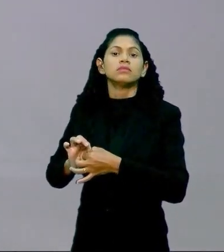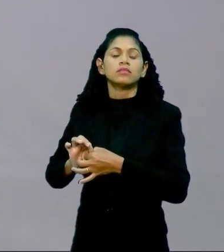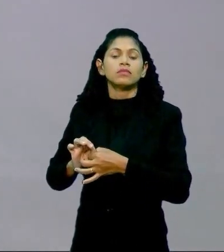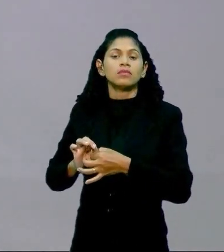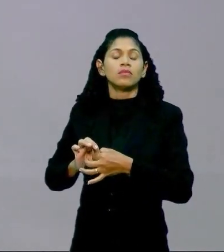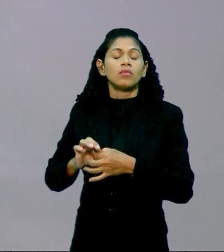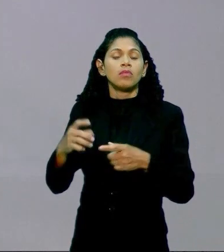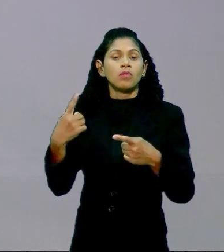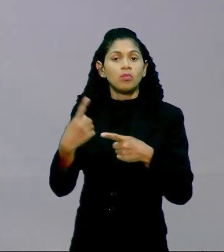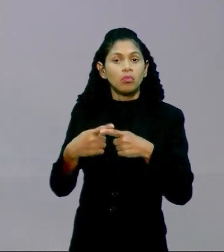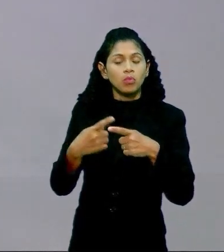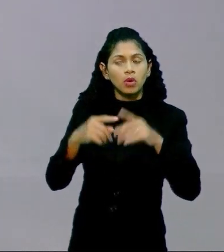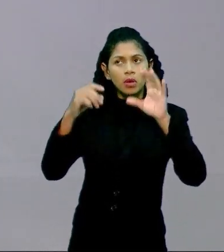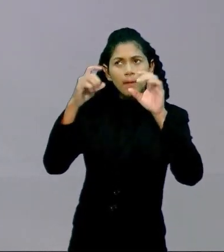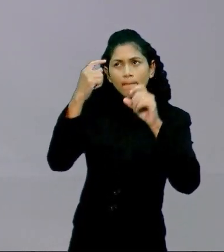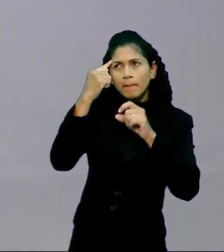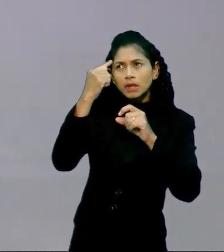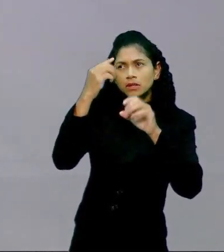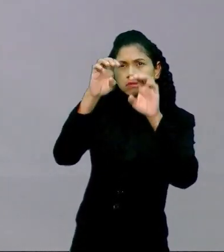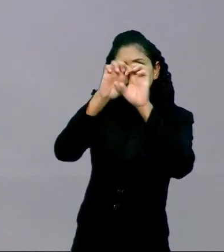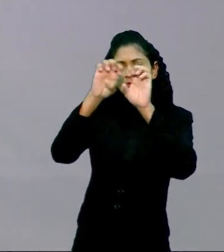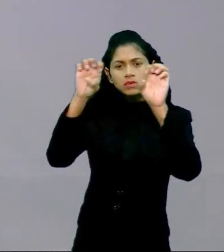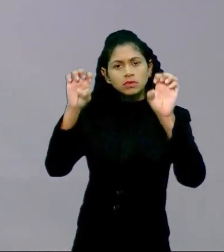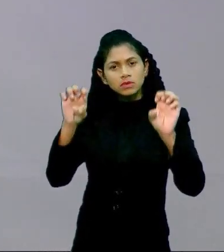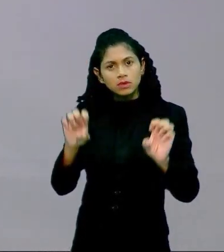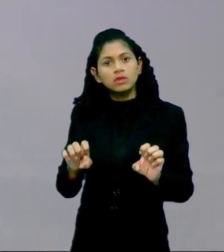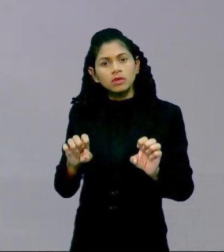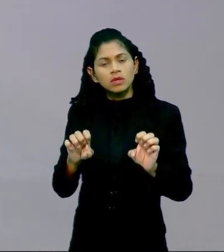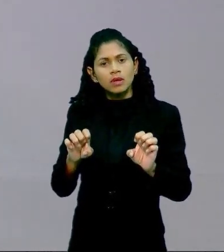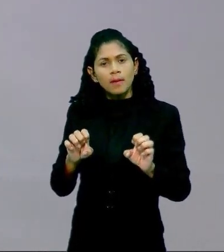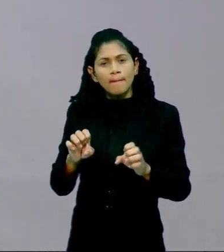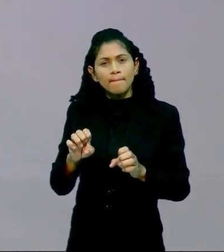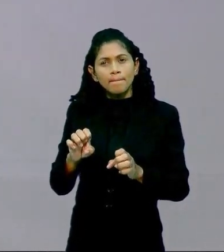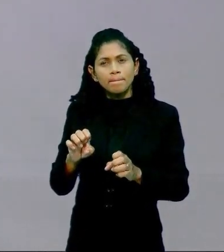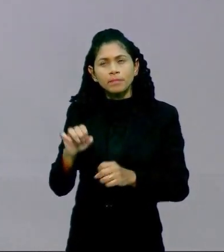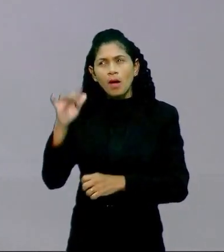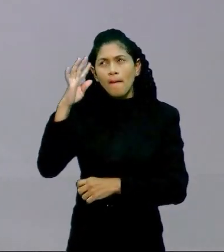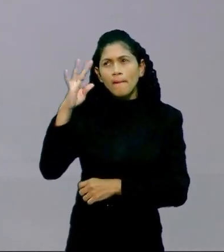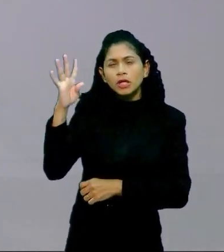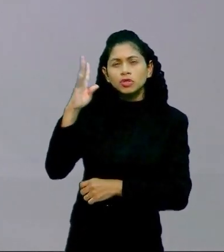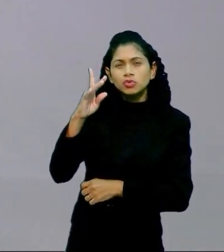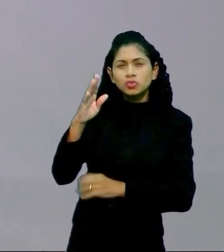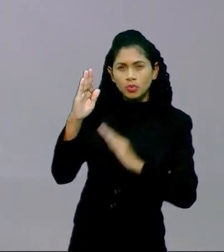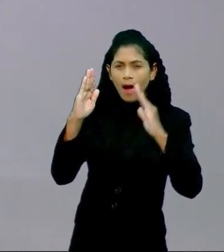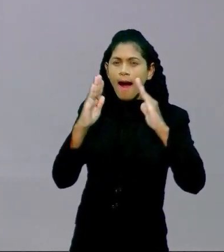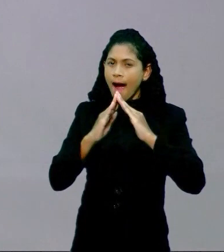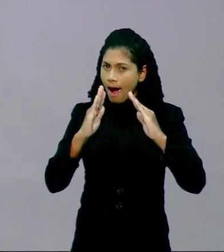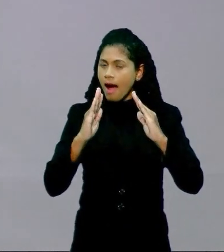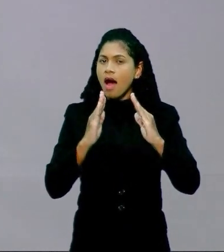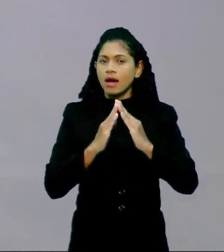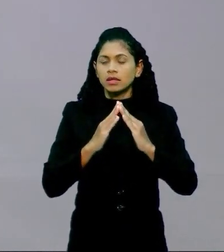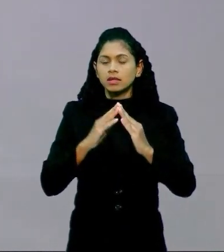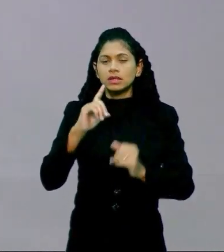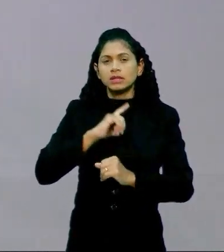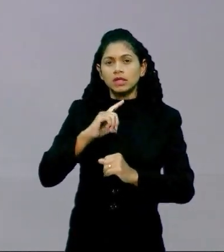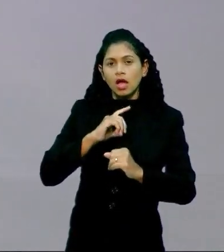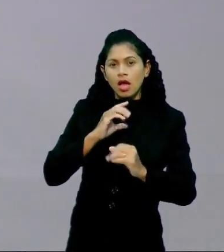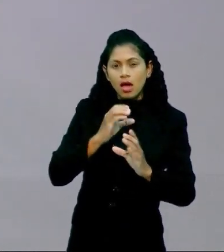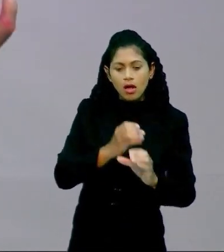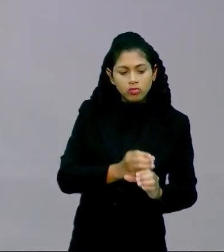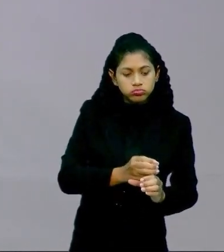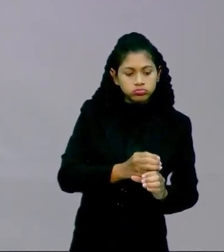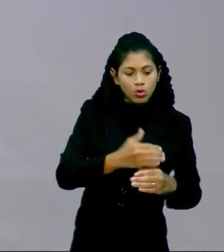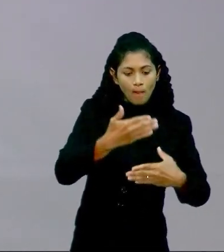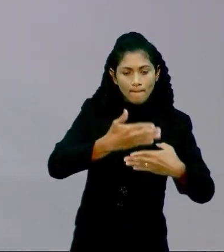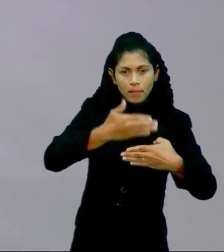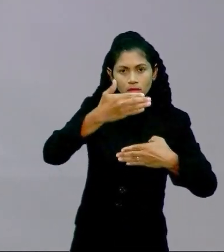o alicerce ali, né, que são os blocos. Imagina uma casa, né? Tem os blocos, aí tem a cinta, tem os tijolos,